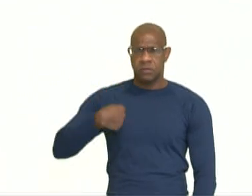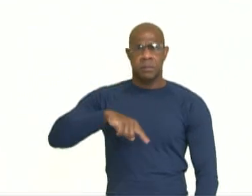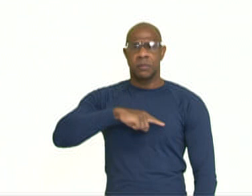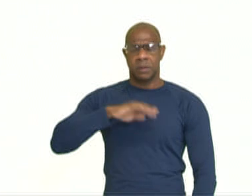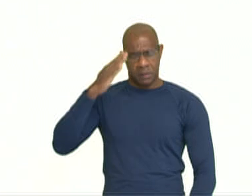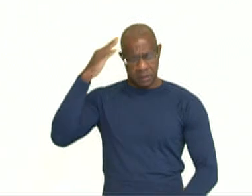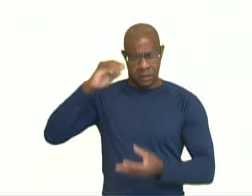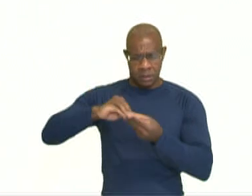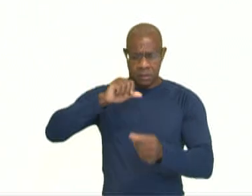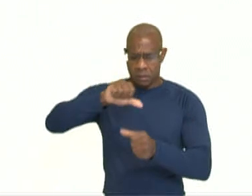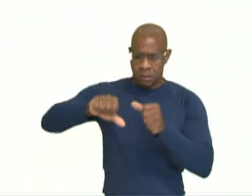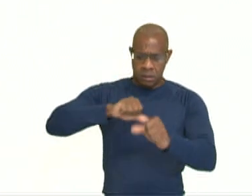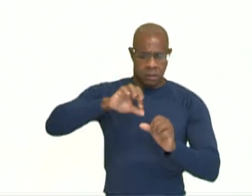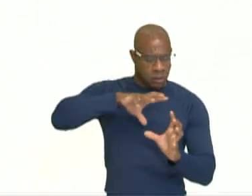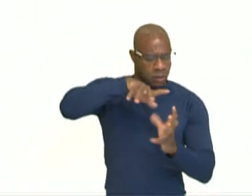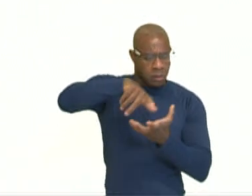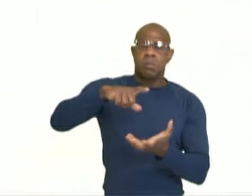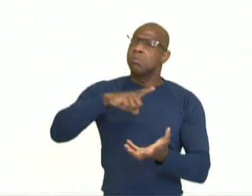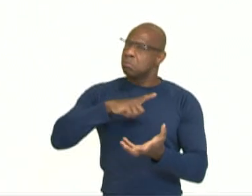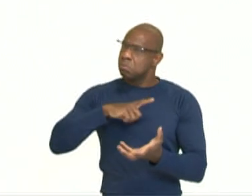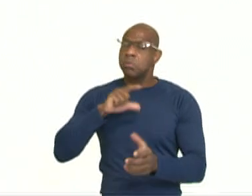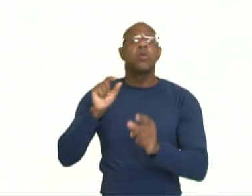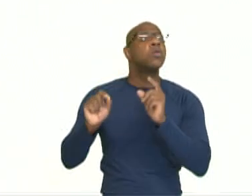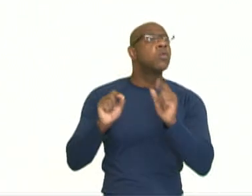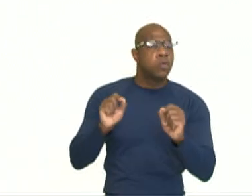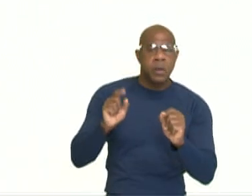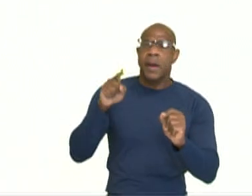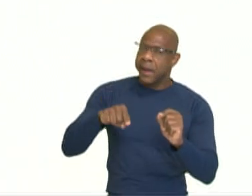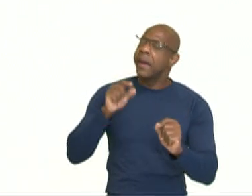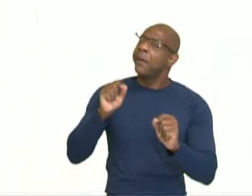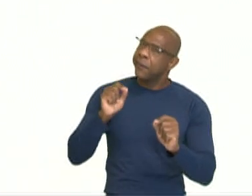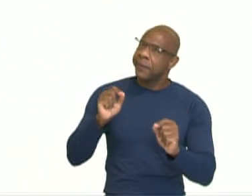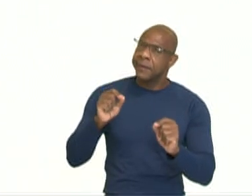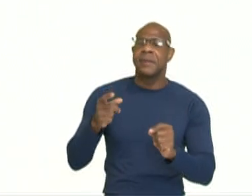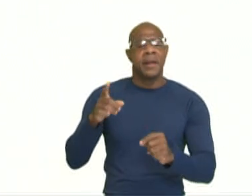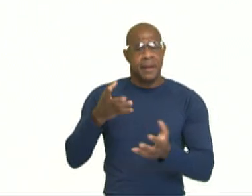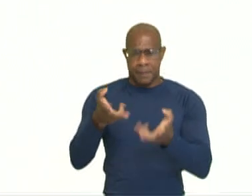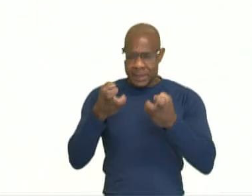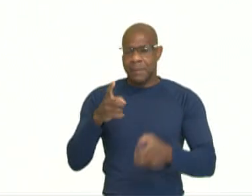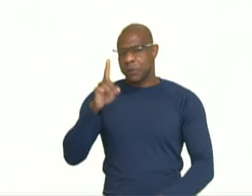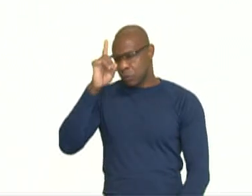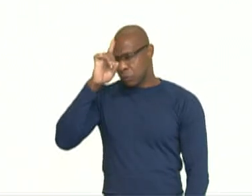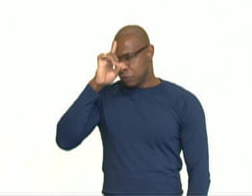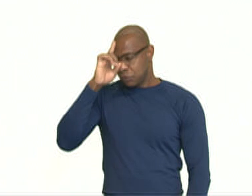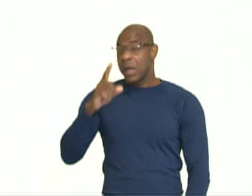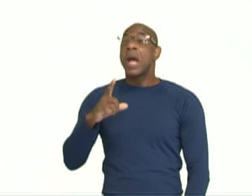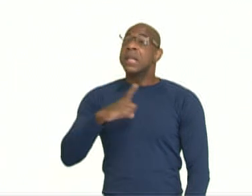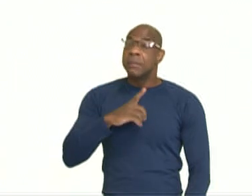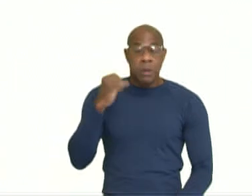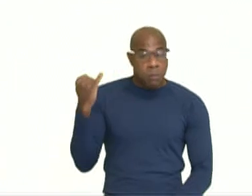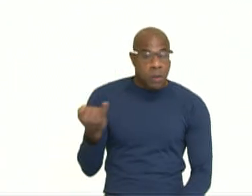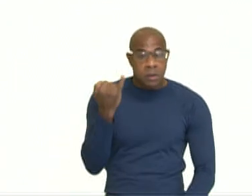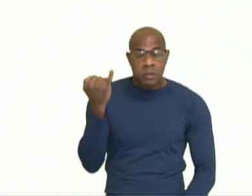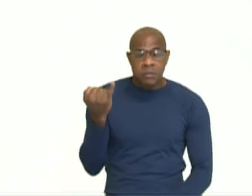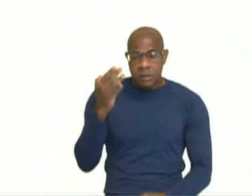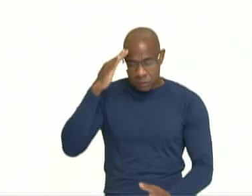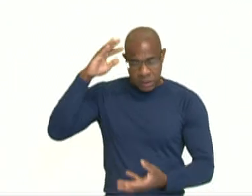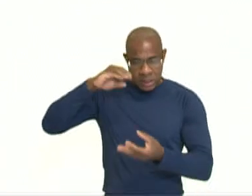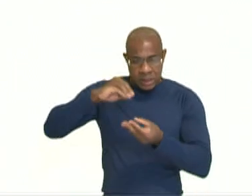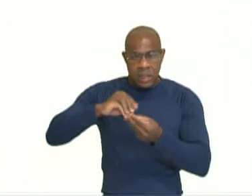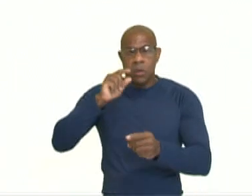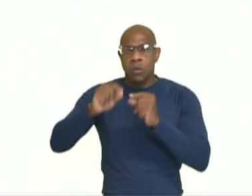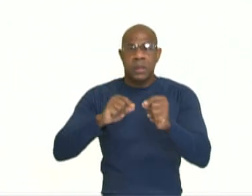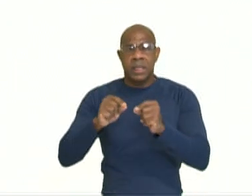as transformações existentes no planeta Terra, e isso se vê no cotidiano, vemos a importância de compreender as